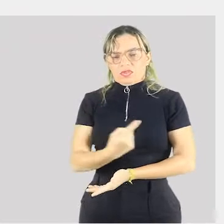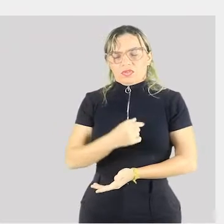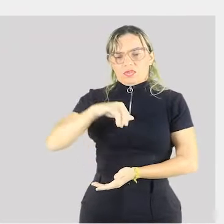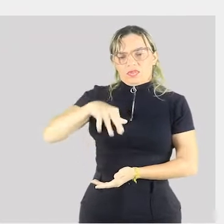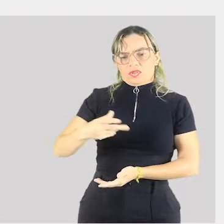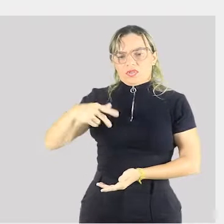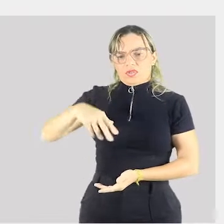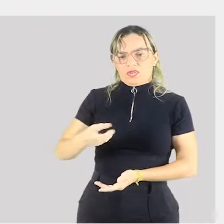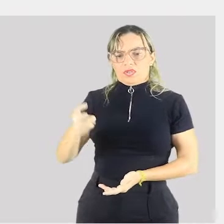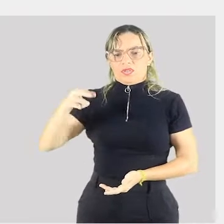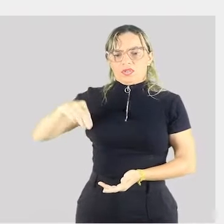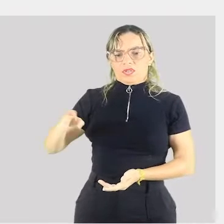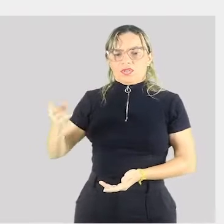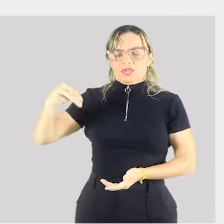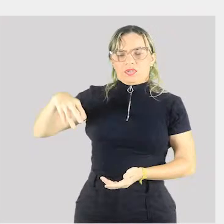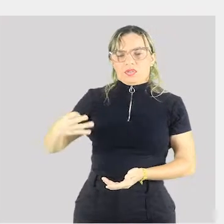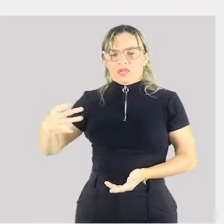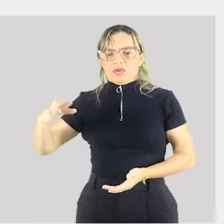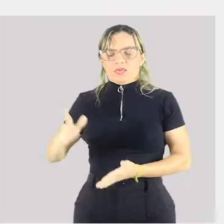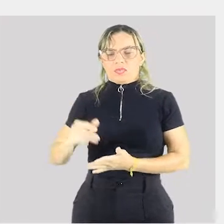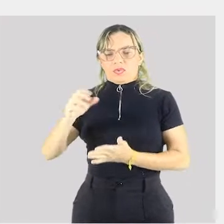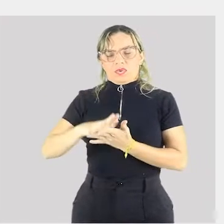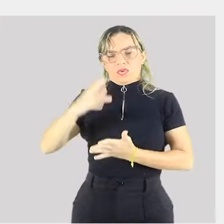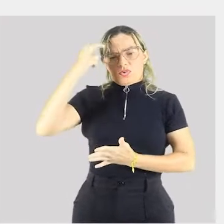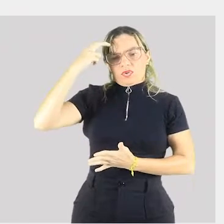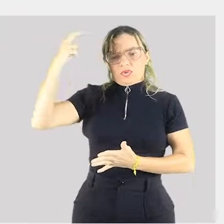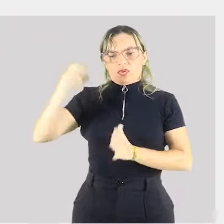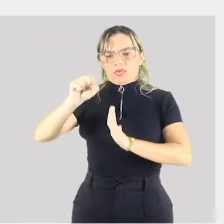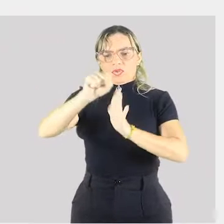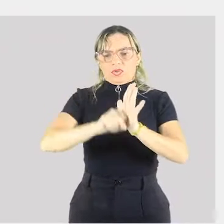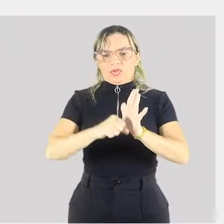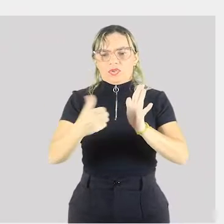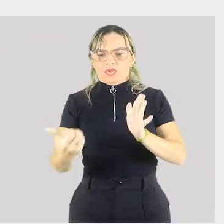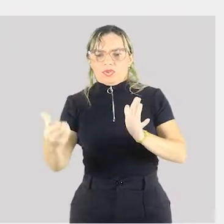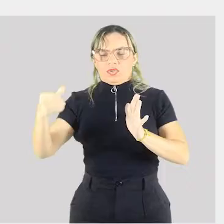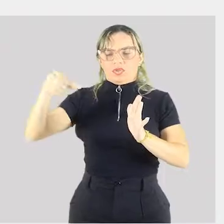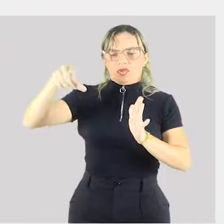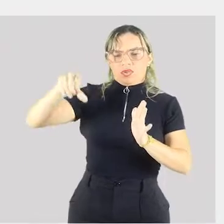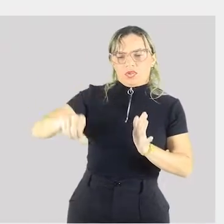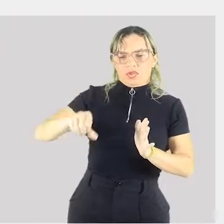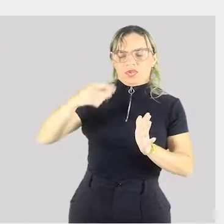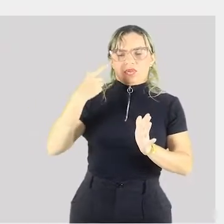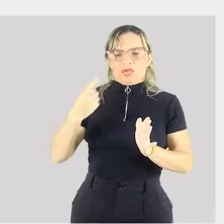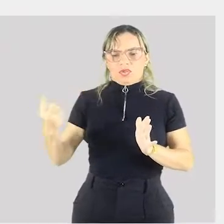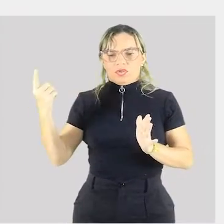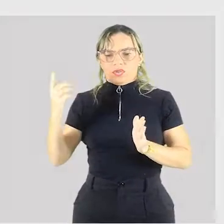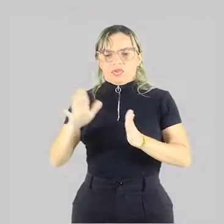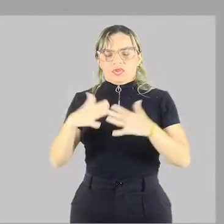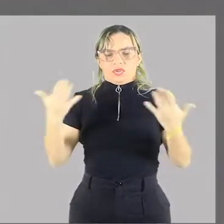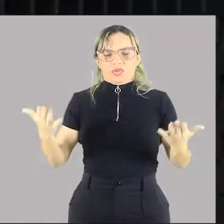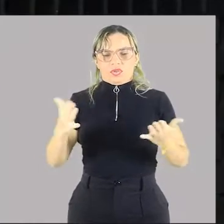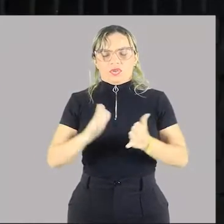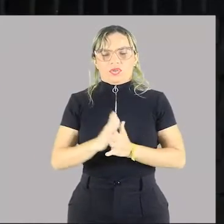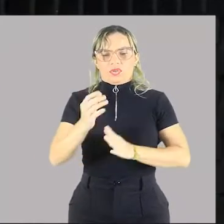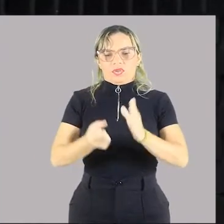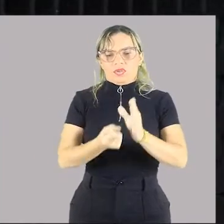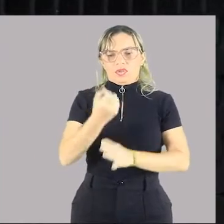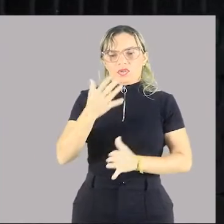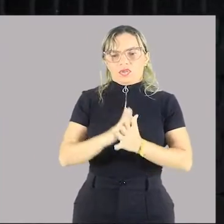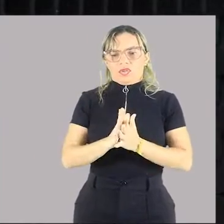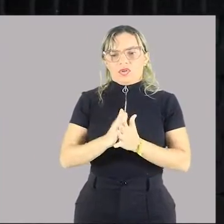Joaquim Nabuco, que foi um intelectual do século XIX. Joaquim Nabuco aqui criou um